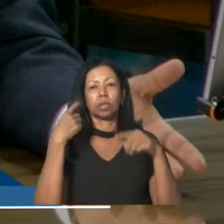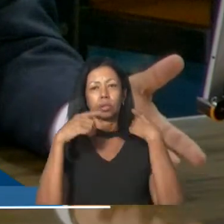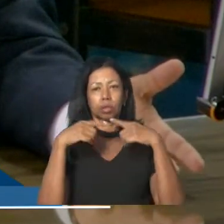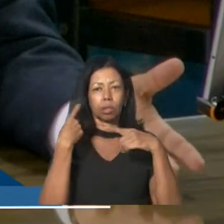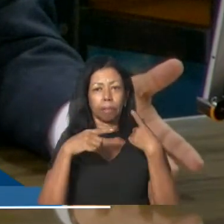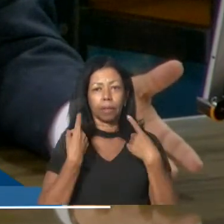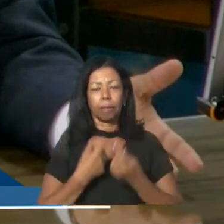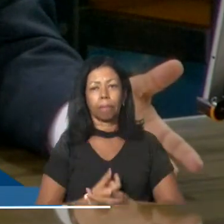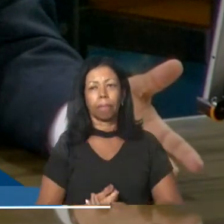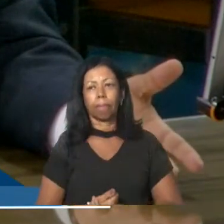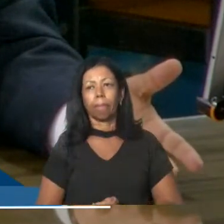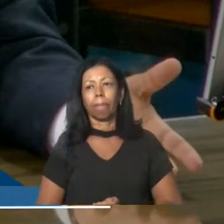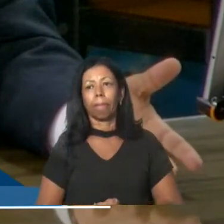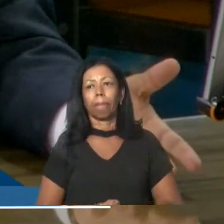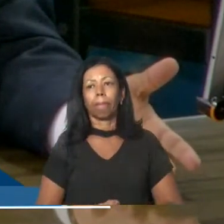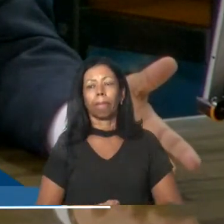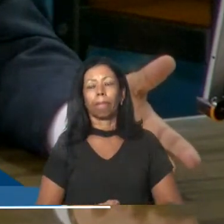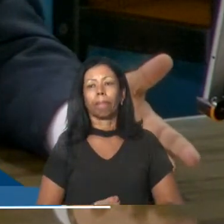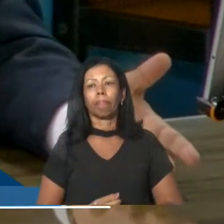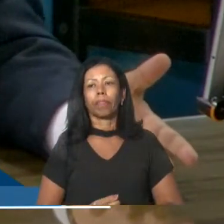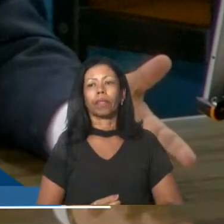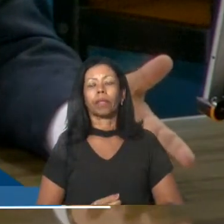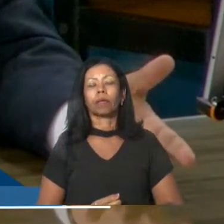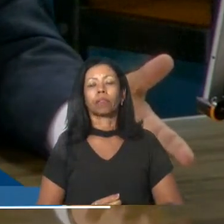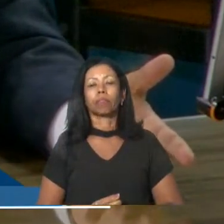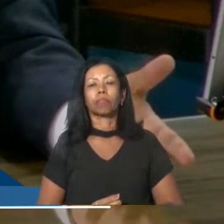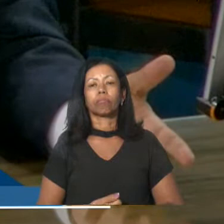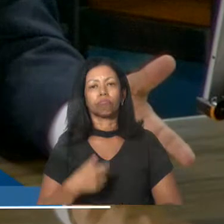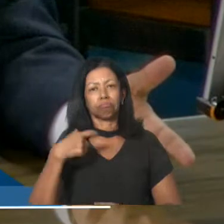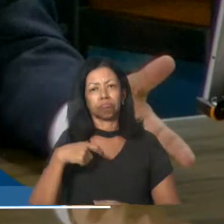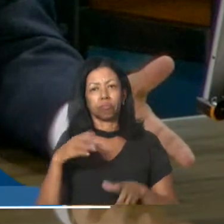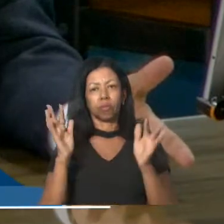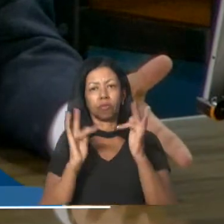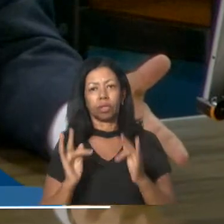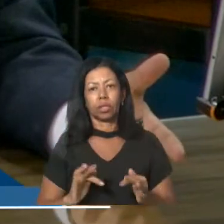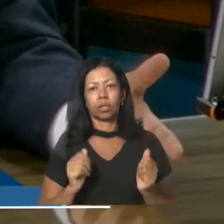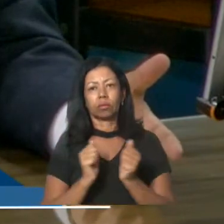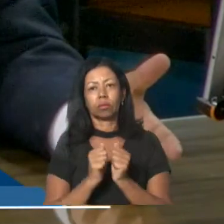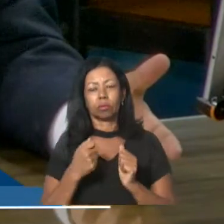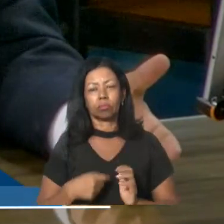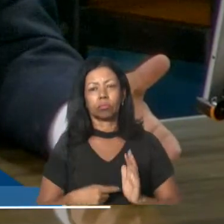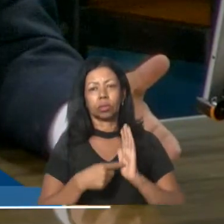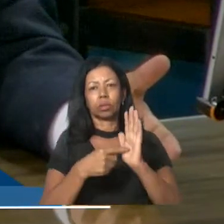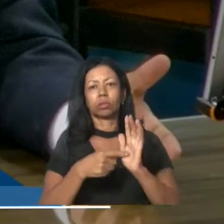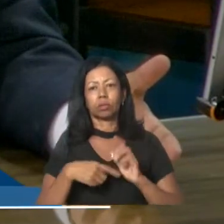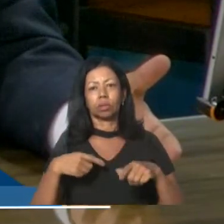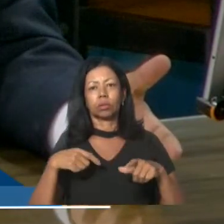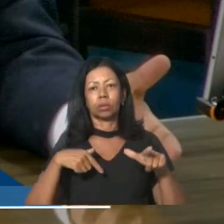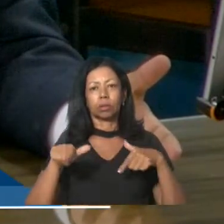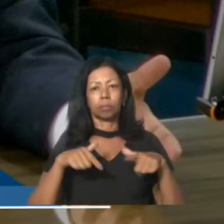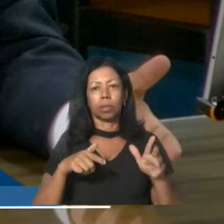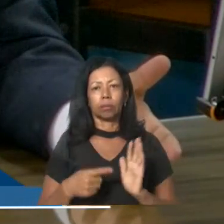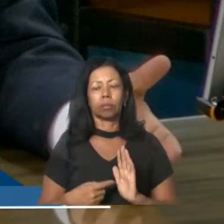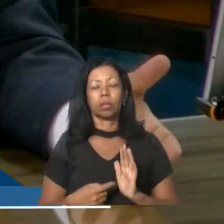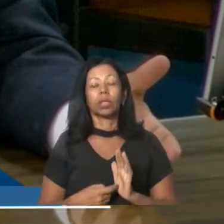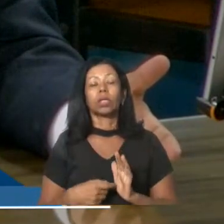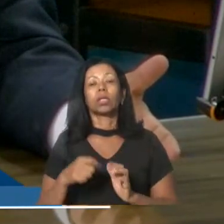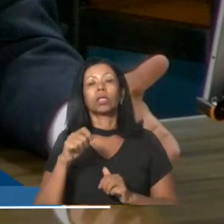E isso eu fico feliz, até mesmo com o requerimento de Vossa Excelência, que mostra